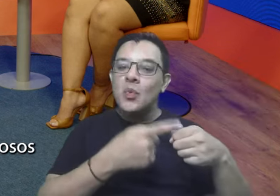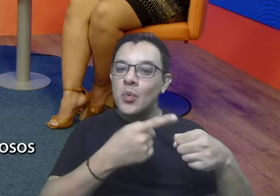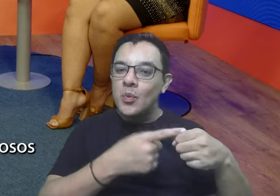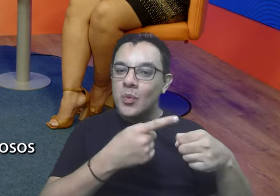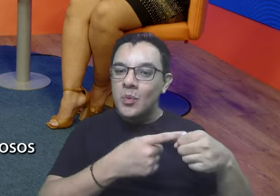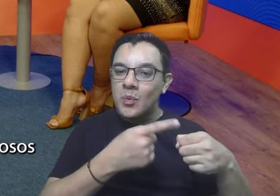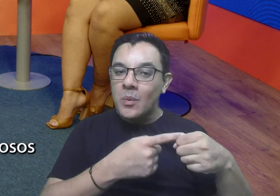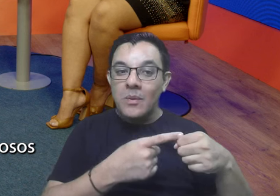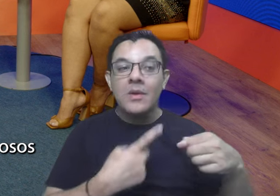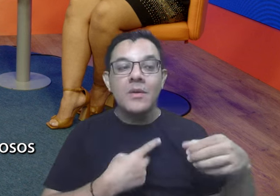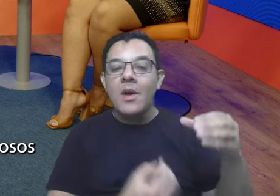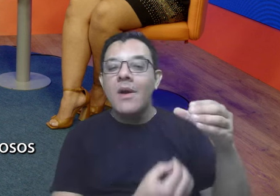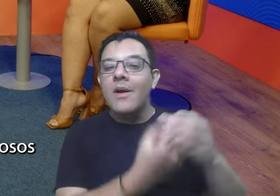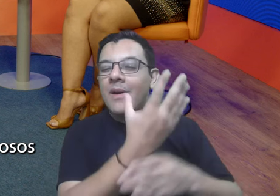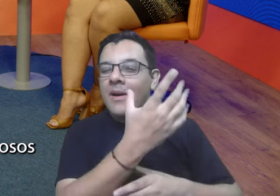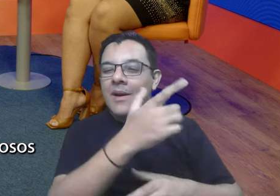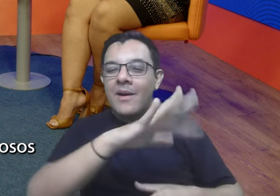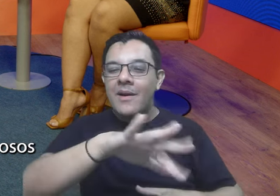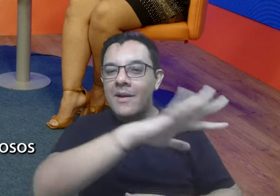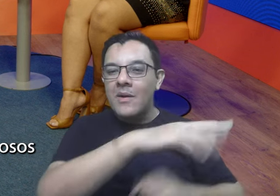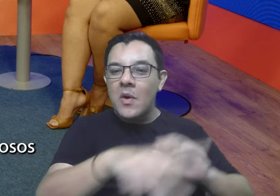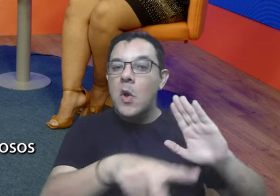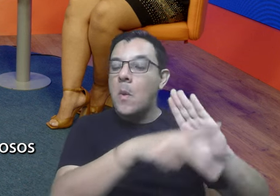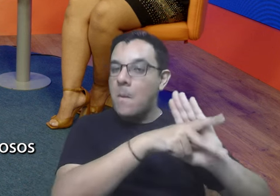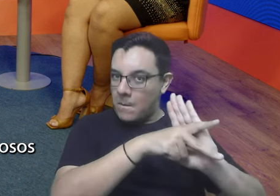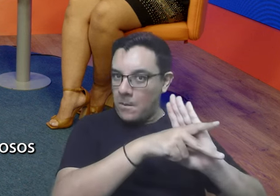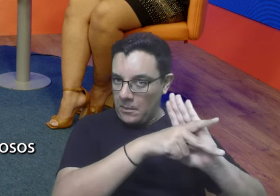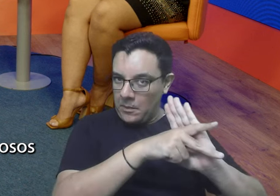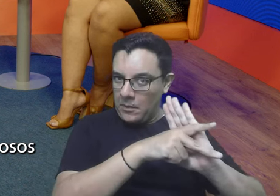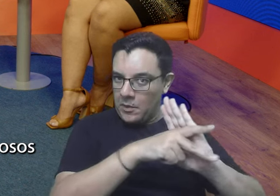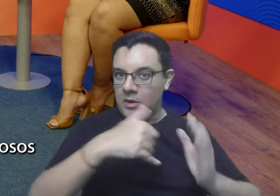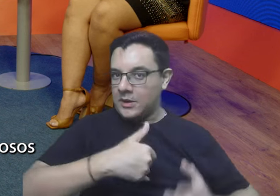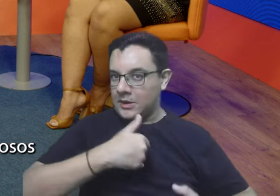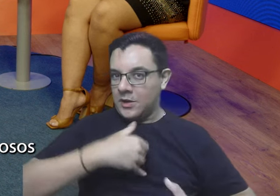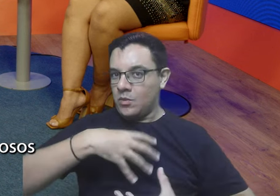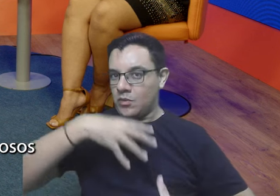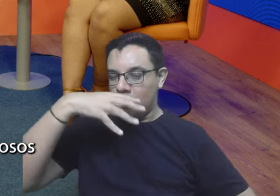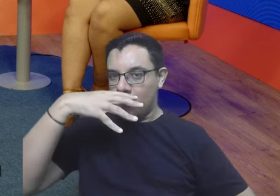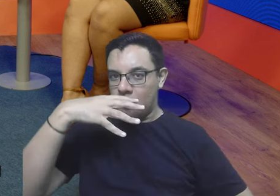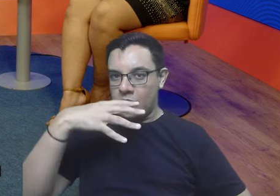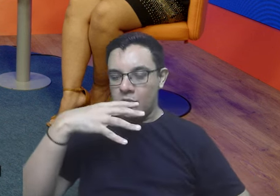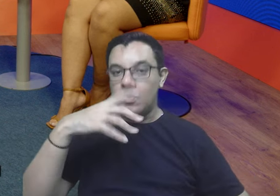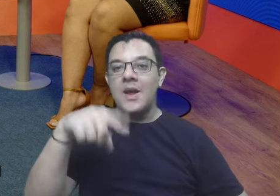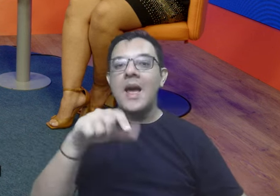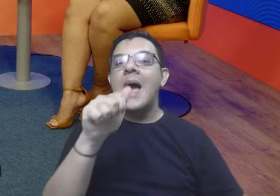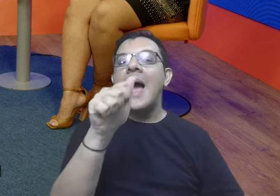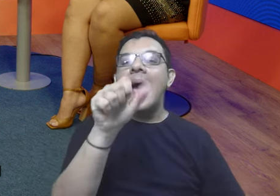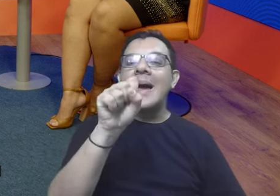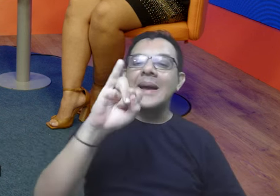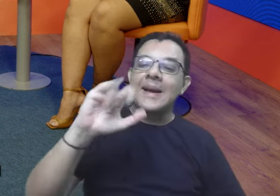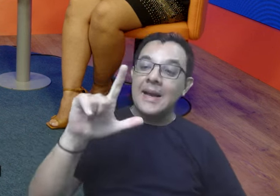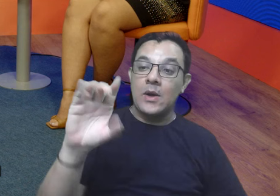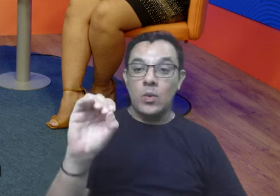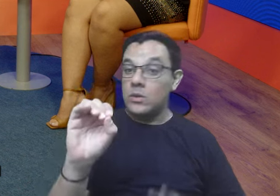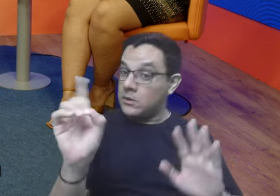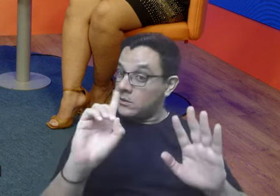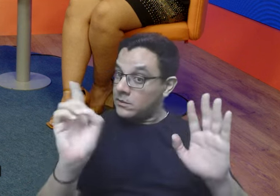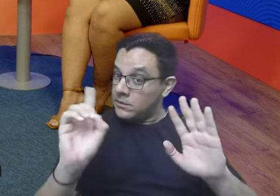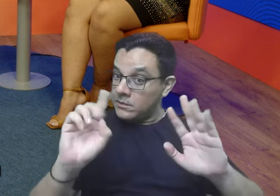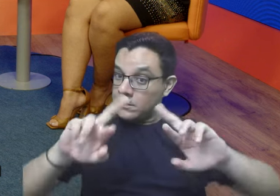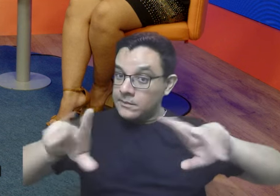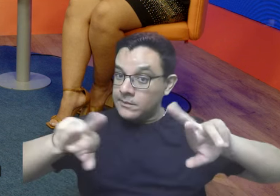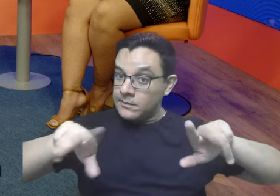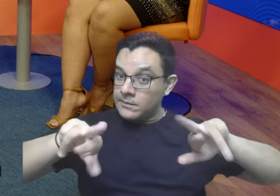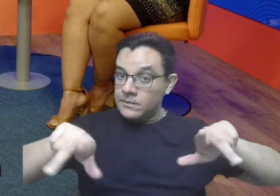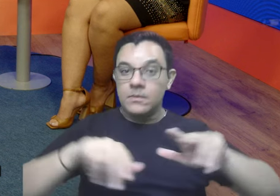inaugurou lá uma vila para idosos que não é um asilo né não é uma casa de repouso mais mais